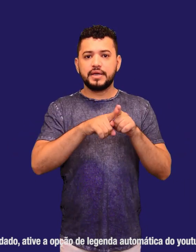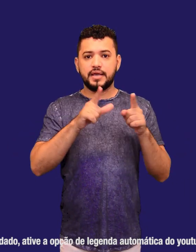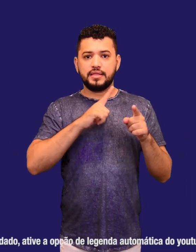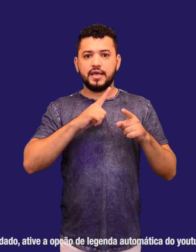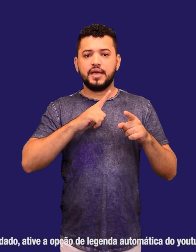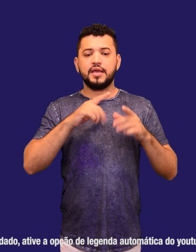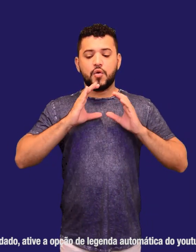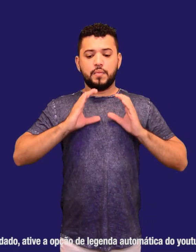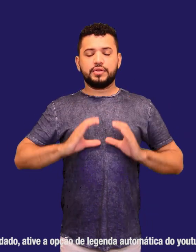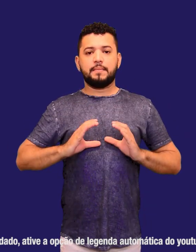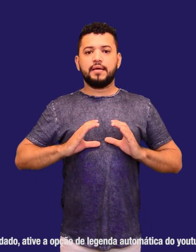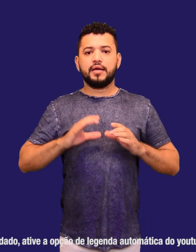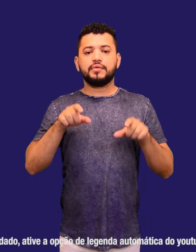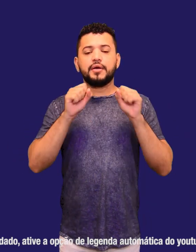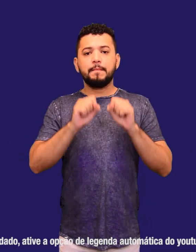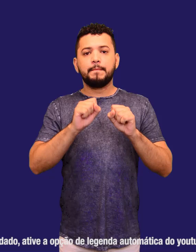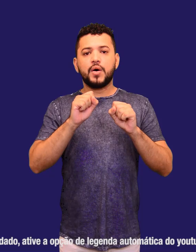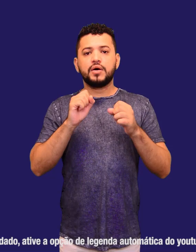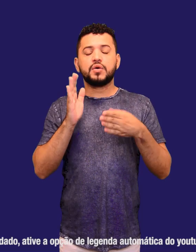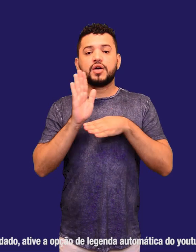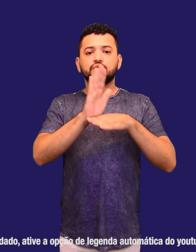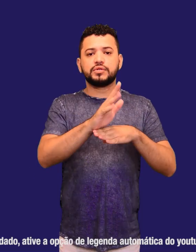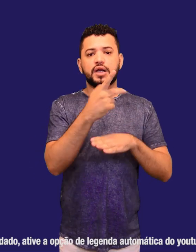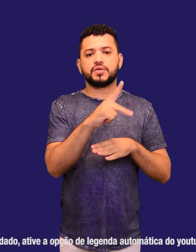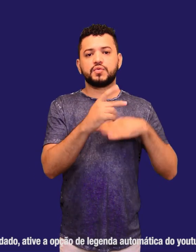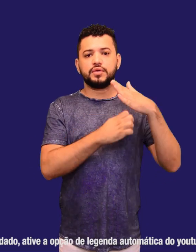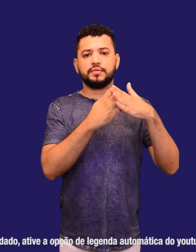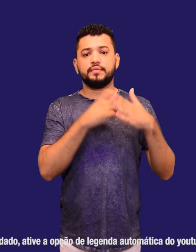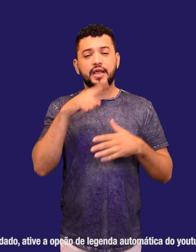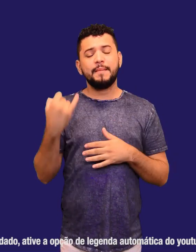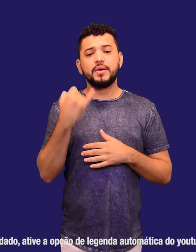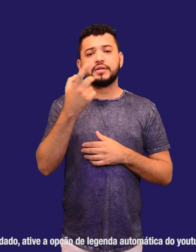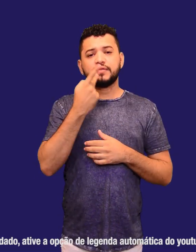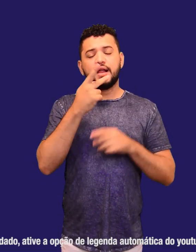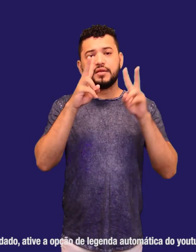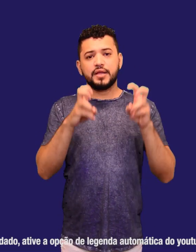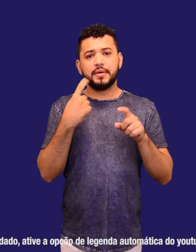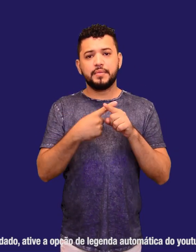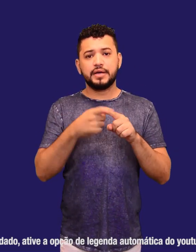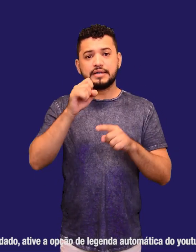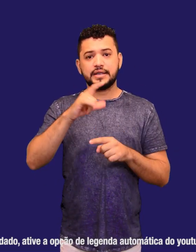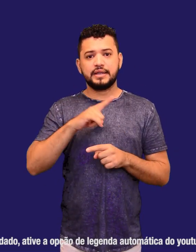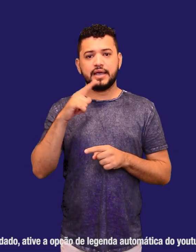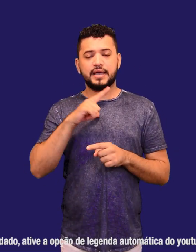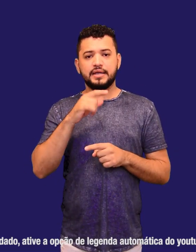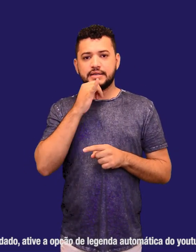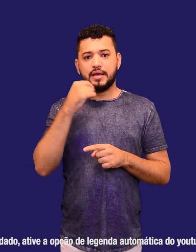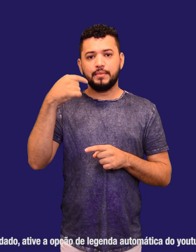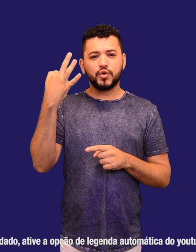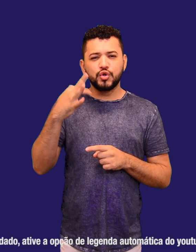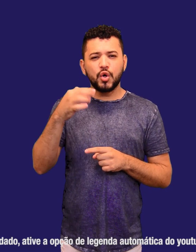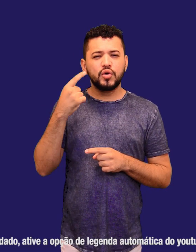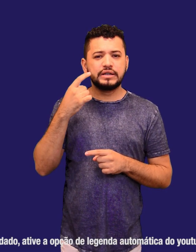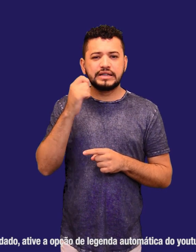também comportamentais que possam agregar. E é interessante quando a gente fala desse tema, porque se a gente tem uma dor de dente, a gente procura um dentista. Se a gente tem